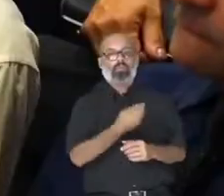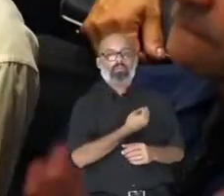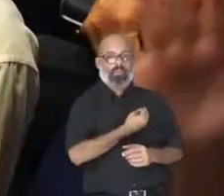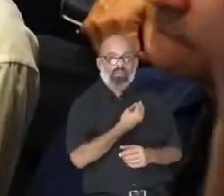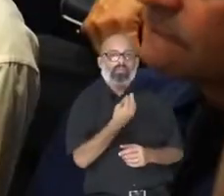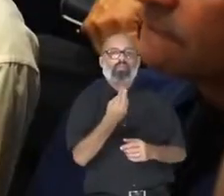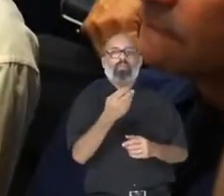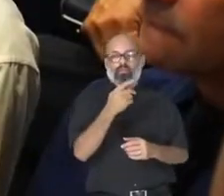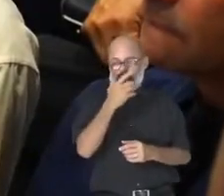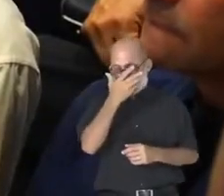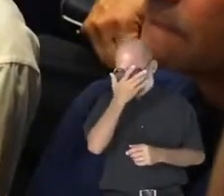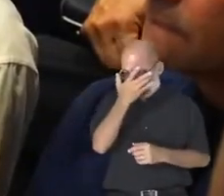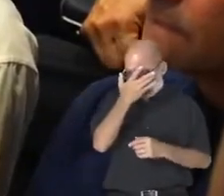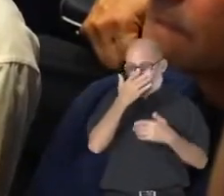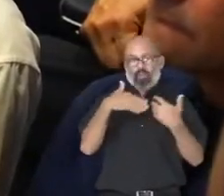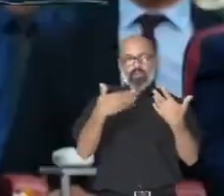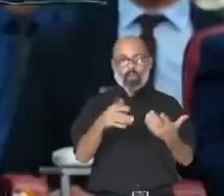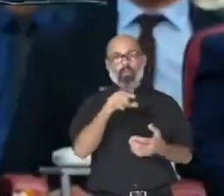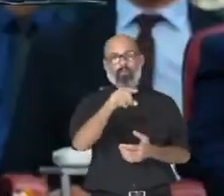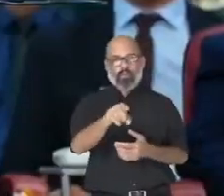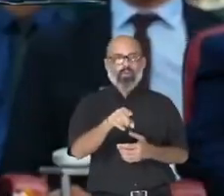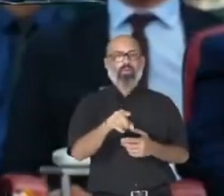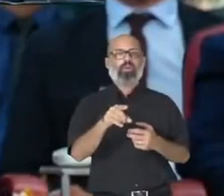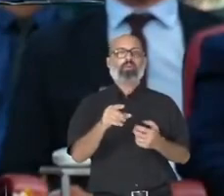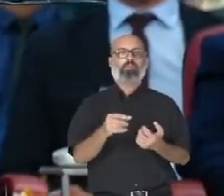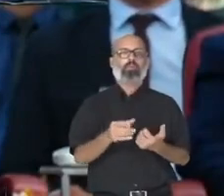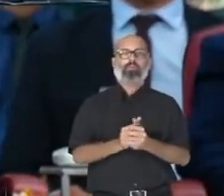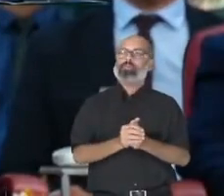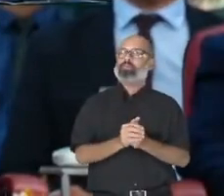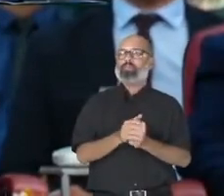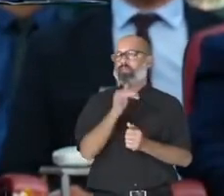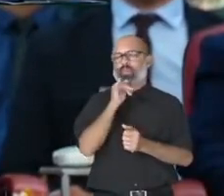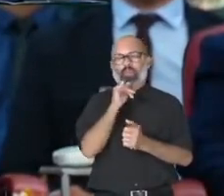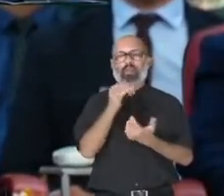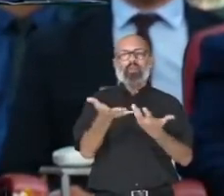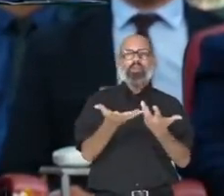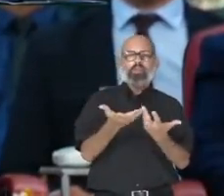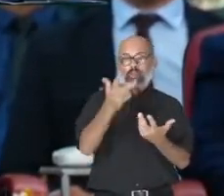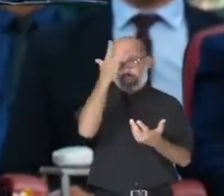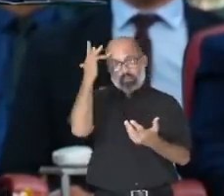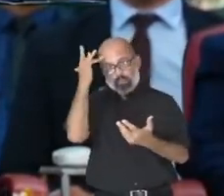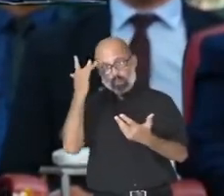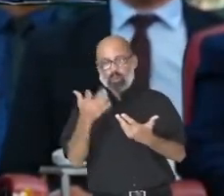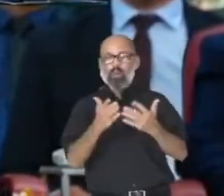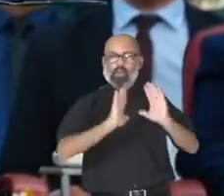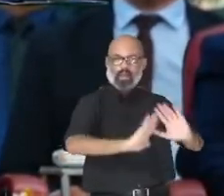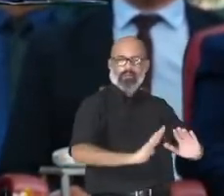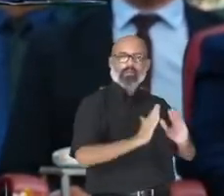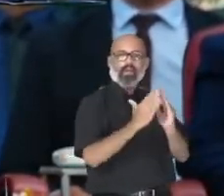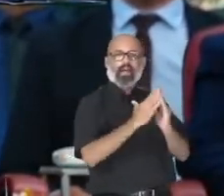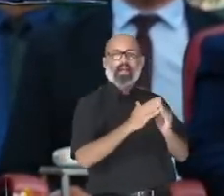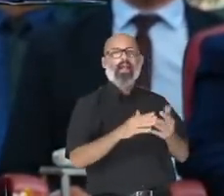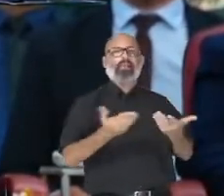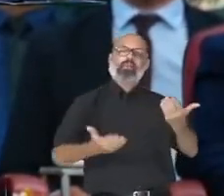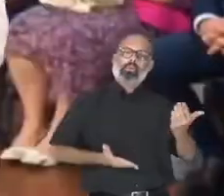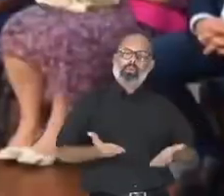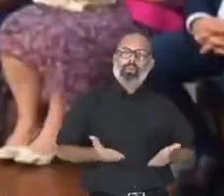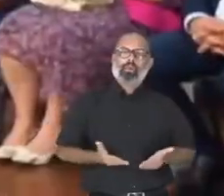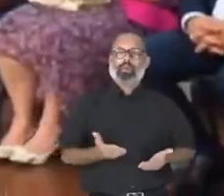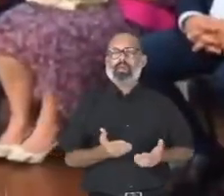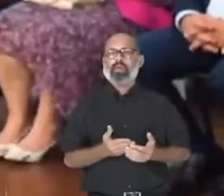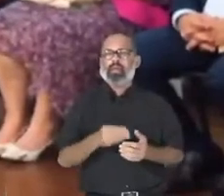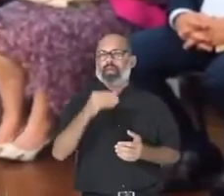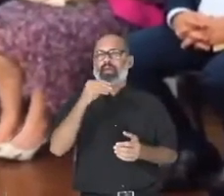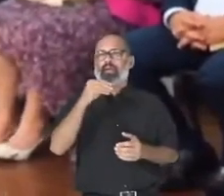de vivos. Então, para você que está aí segurando na onda dessas outras pessoas que não vão à igreja de jeito nenhum, porque são crentes